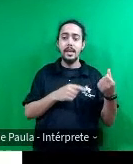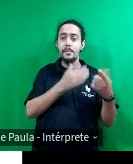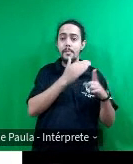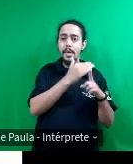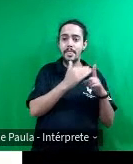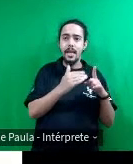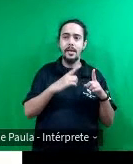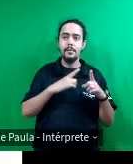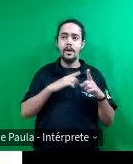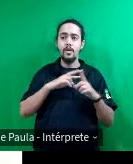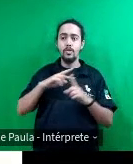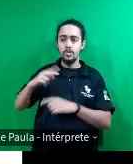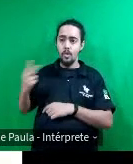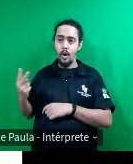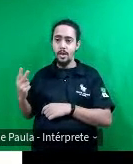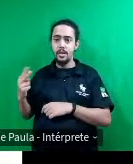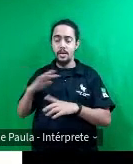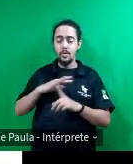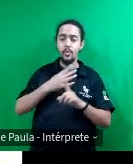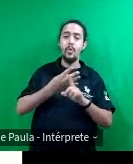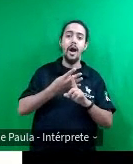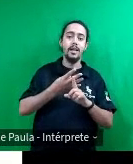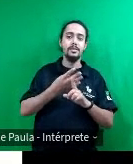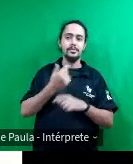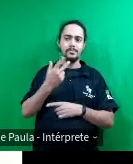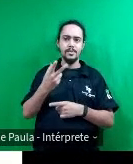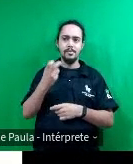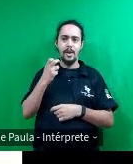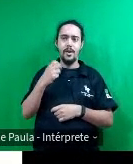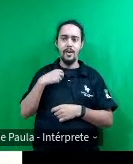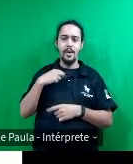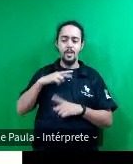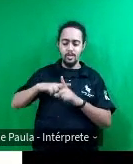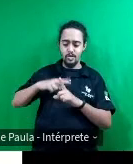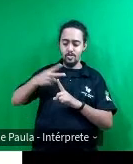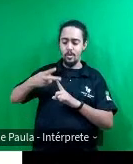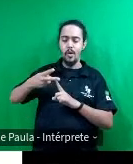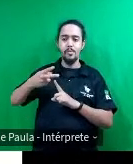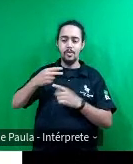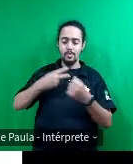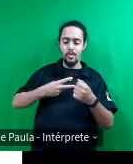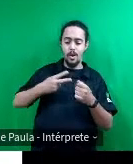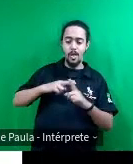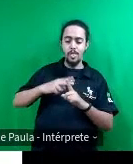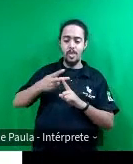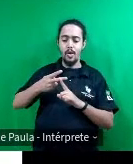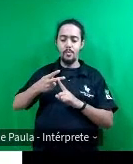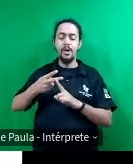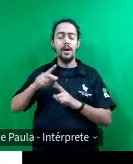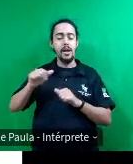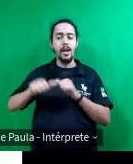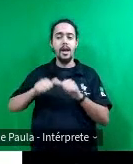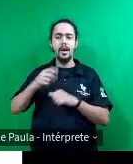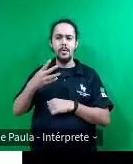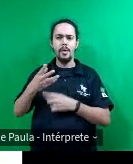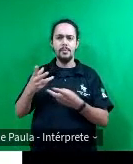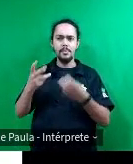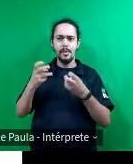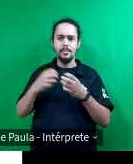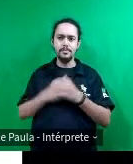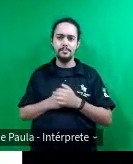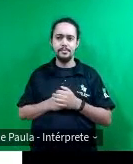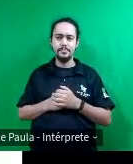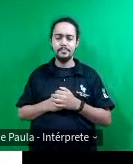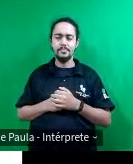corrente. Passou aqui, ó. 4 amperes é o dobro de 2 amperes. Viram só? Bacana? Então, essa é a análise que